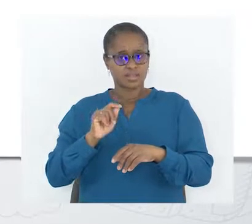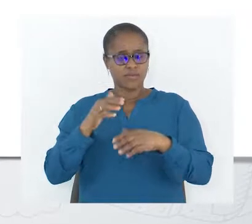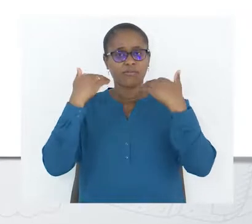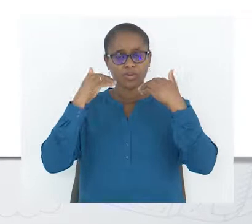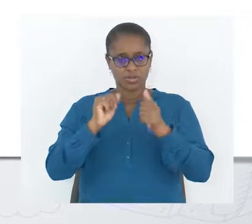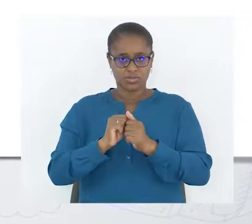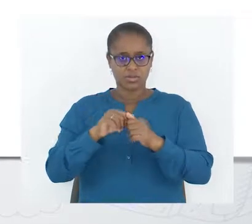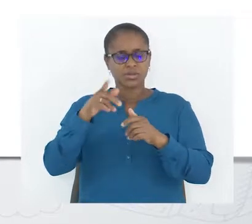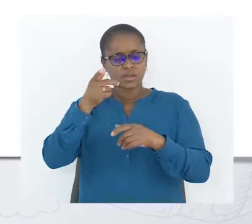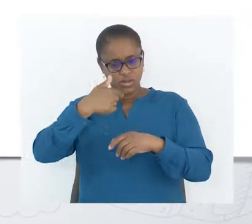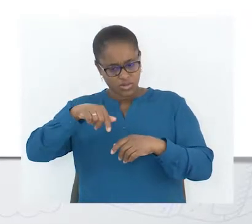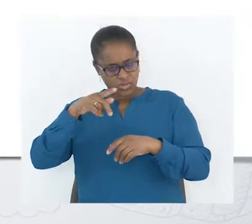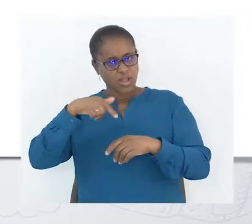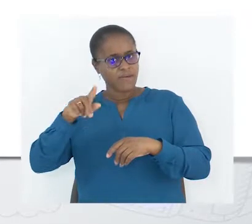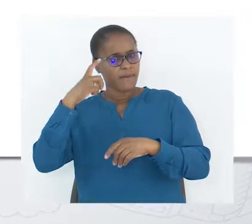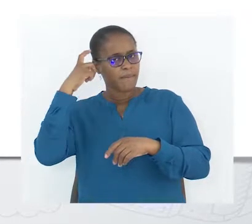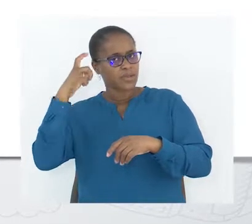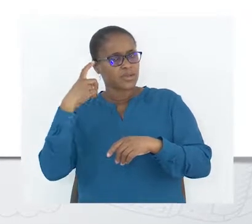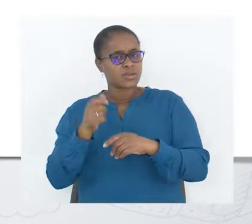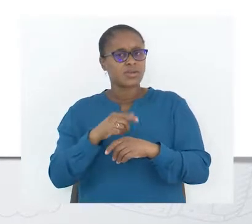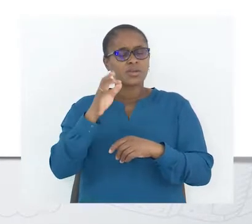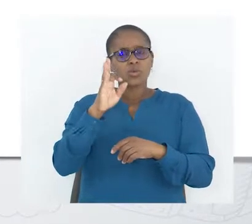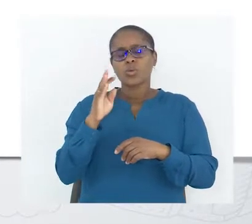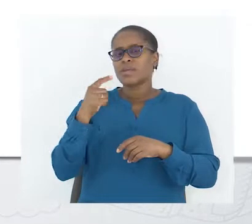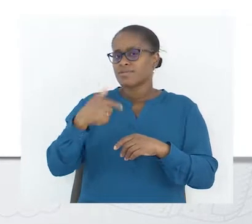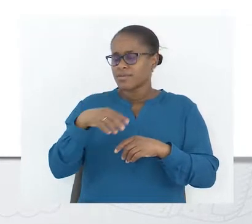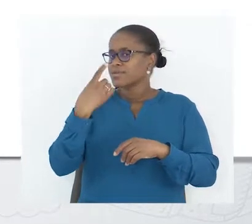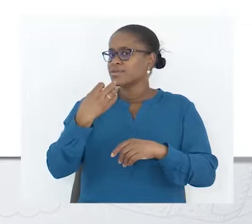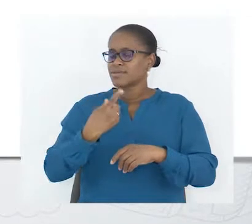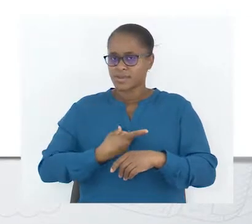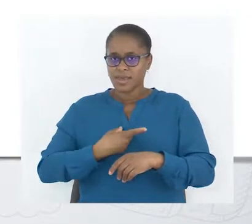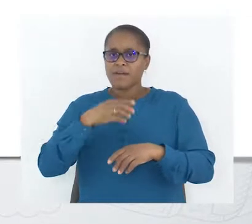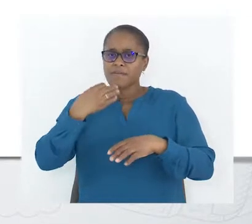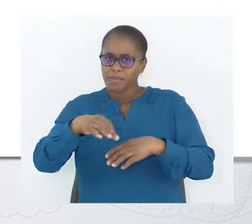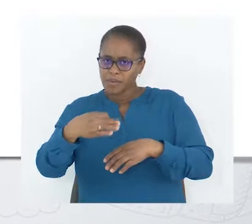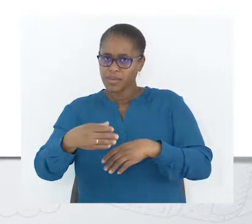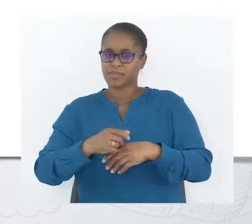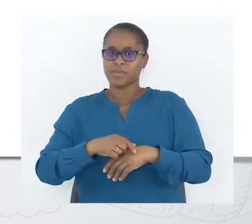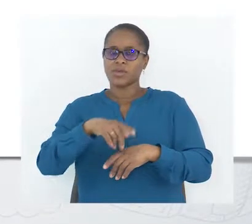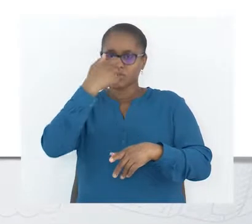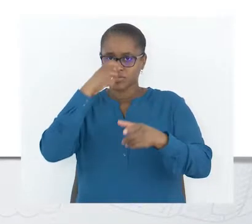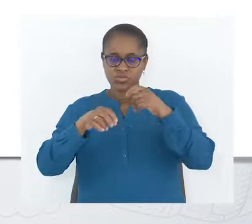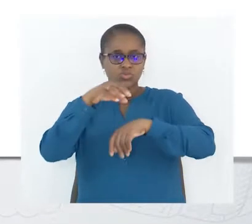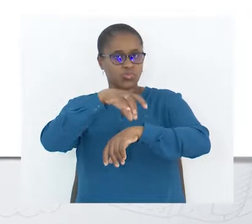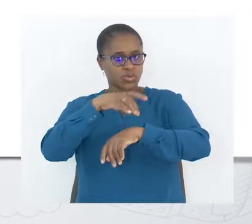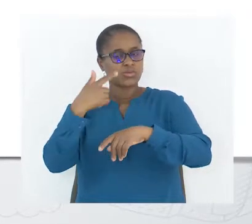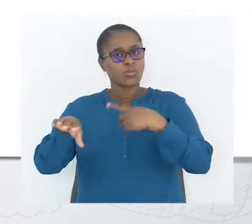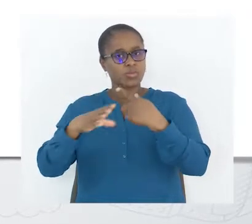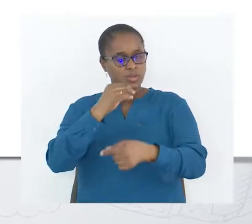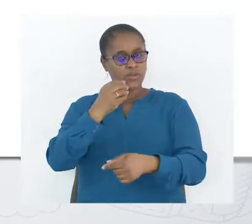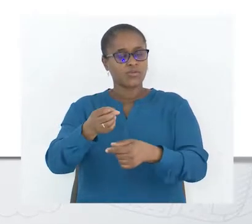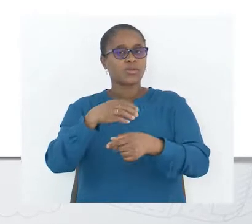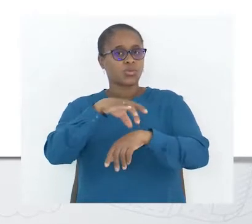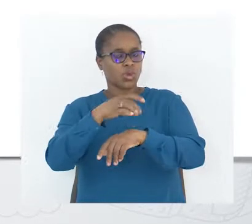pensar em uma imunidade que tende a ser permanente. Portanto, o paciente adquiriria a